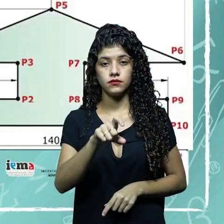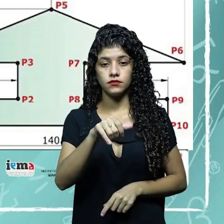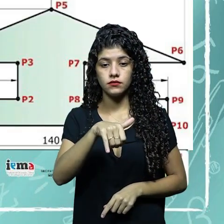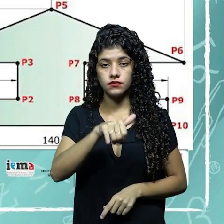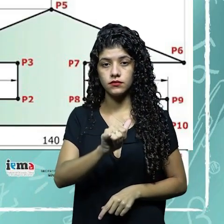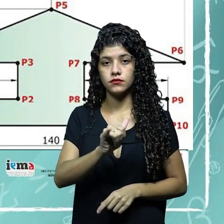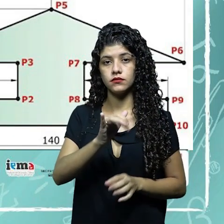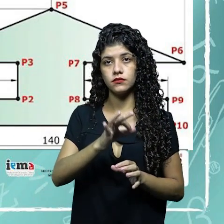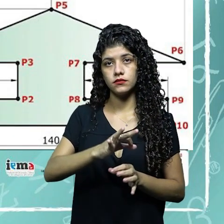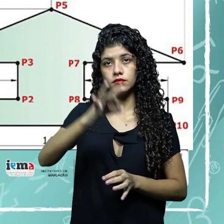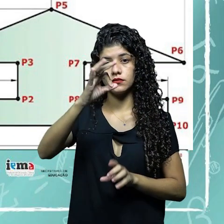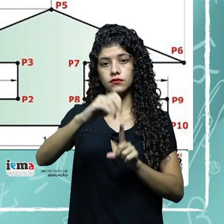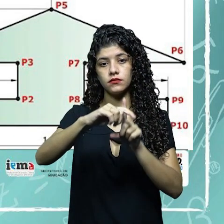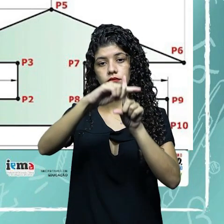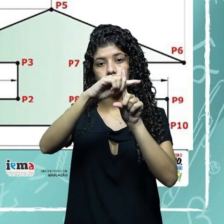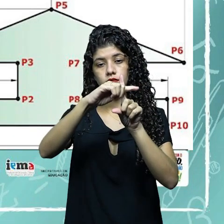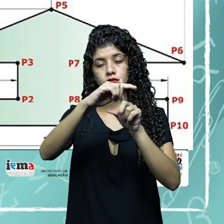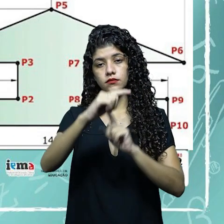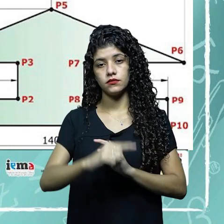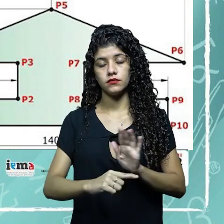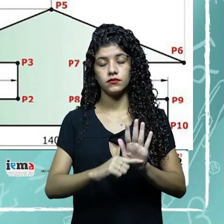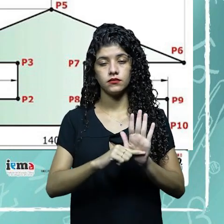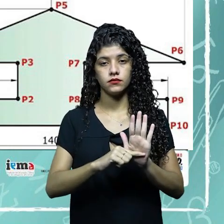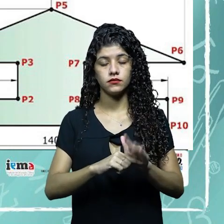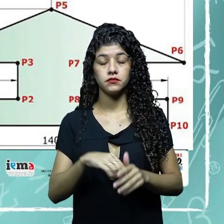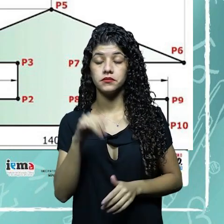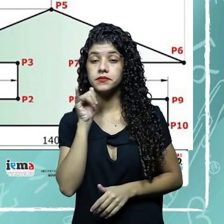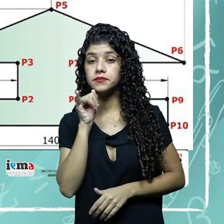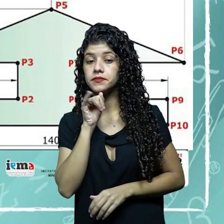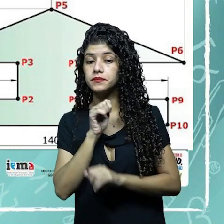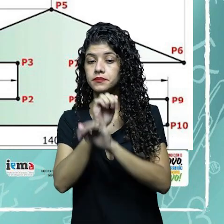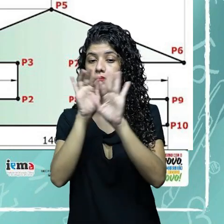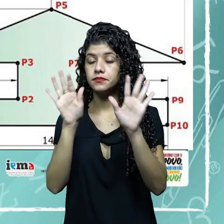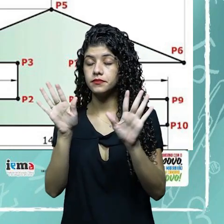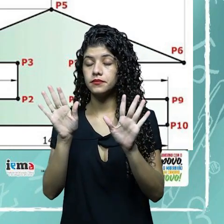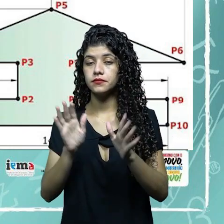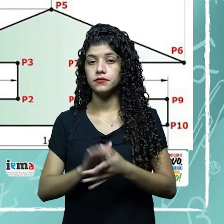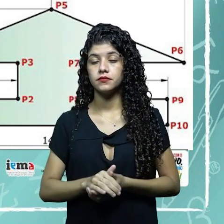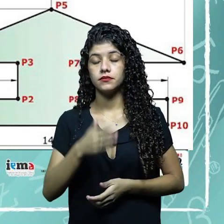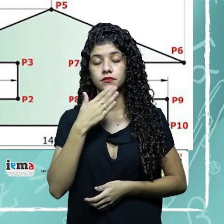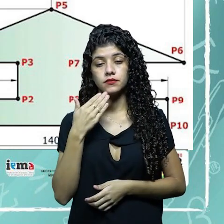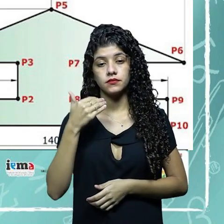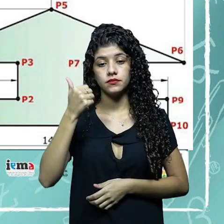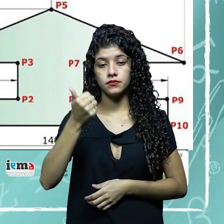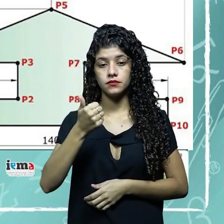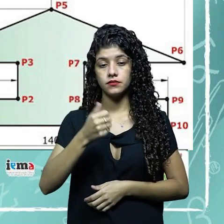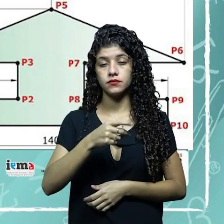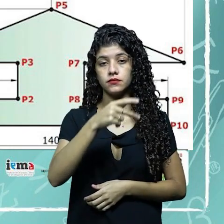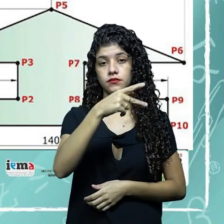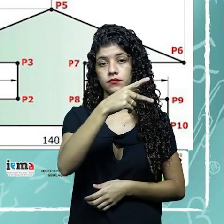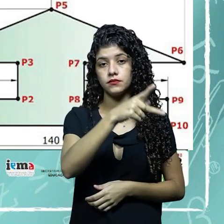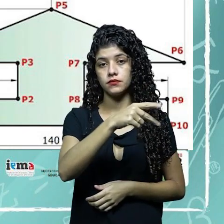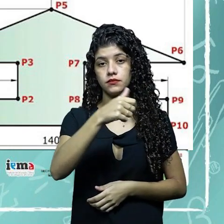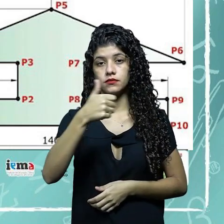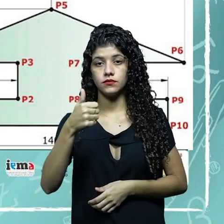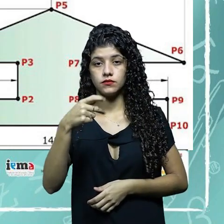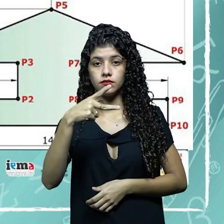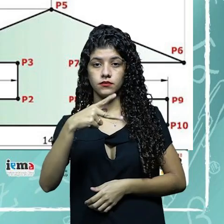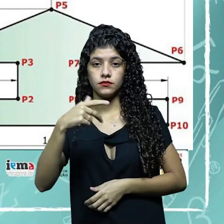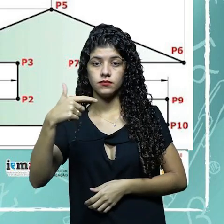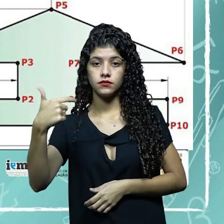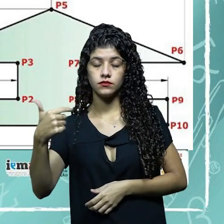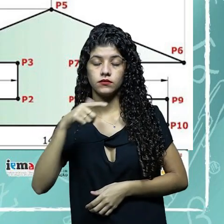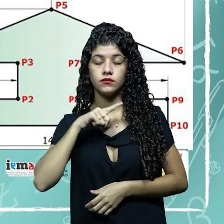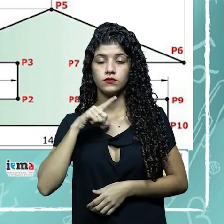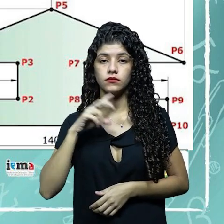é negativo. Então, nesse exemplo aqui, para vocês entenderem melhor, do P1 para o P2, eu vou ter valor no X, mas eu não